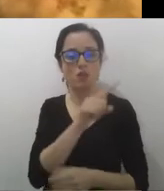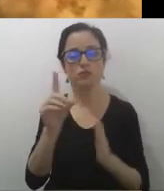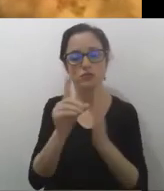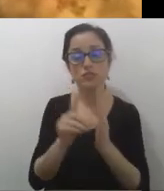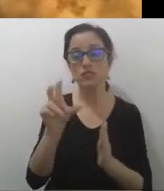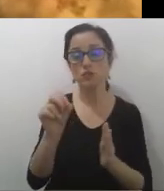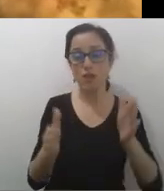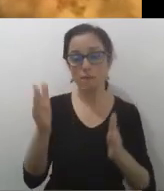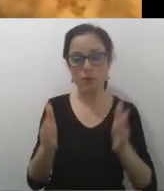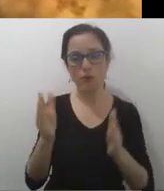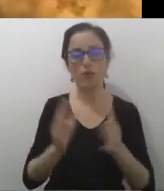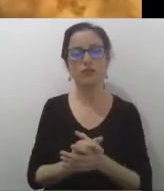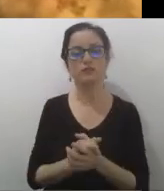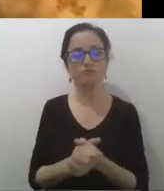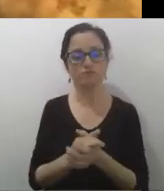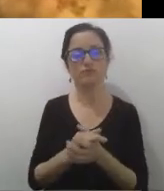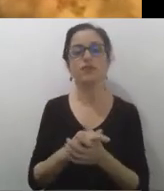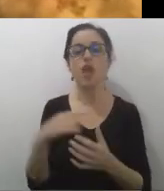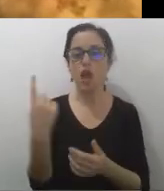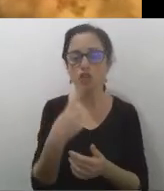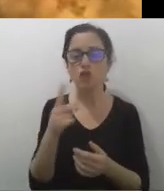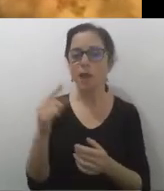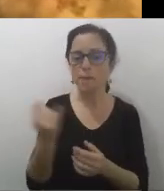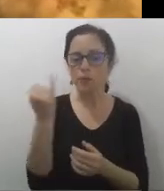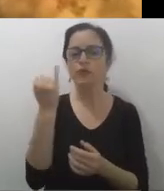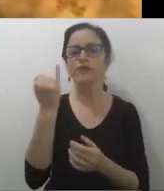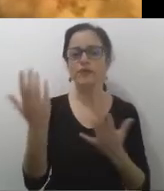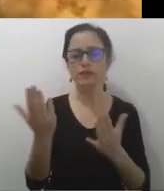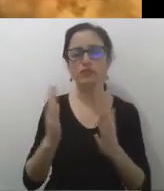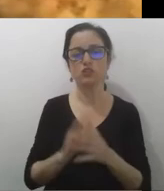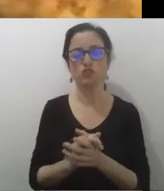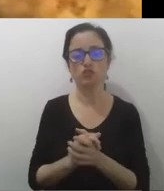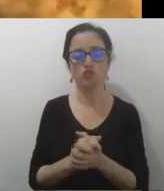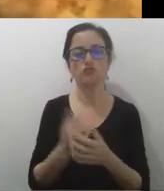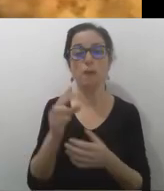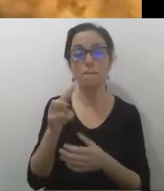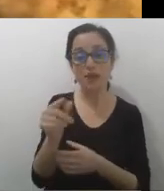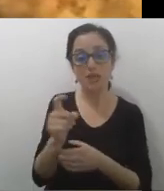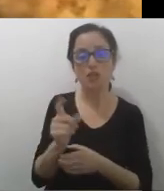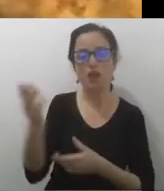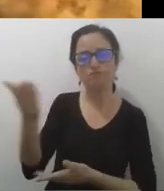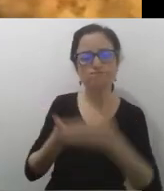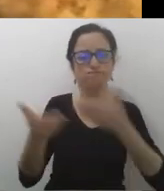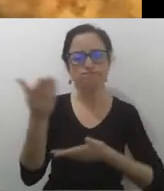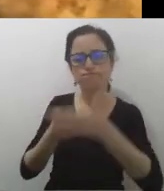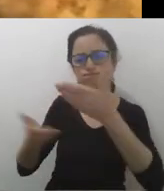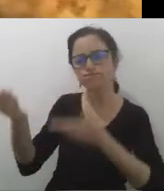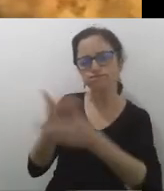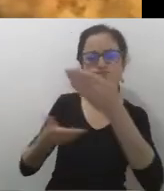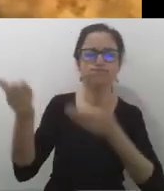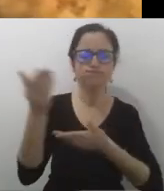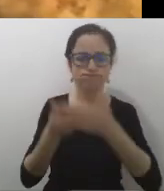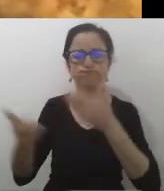Rio na década de 50. E aí a gente tem como um ponto nevrálgico o fato do Max Bill